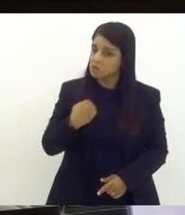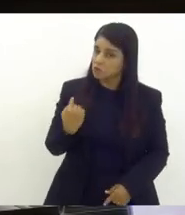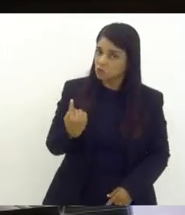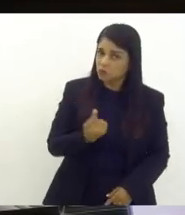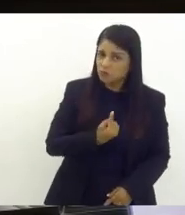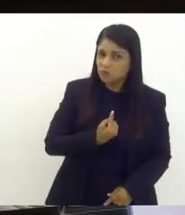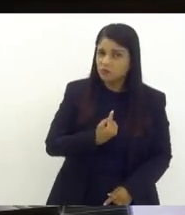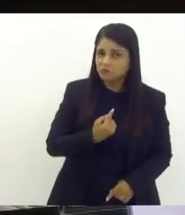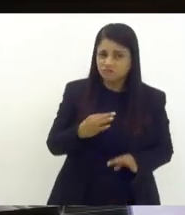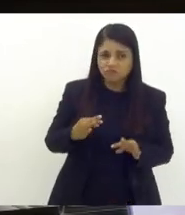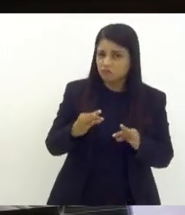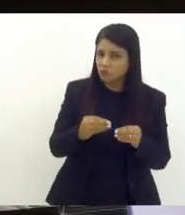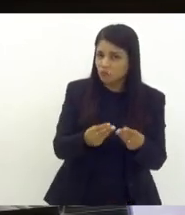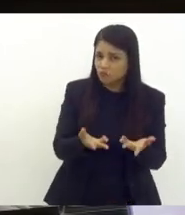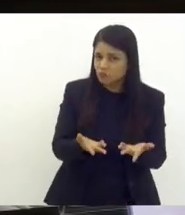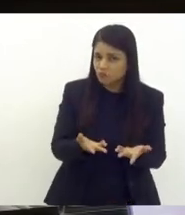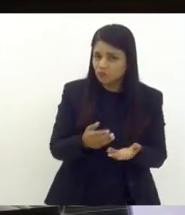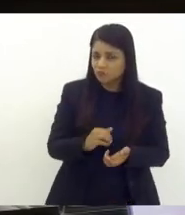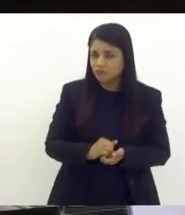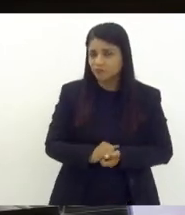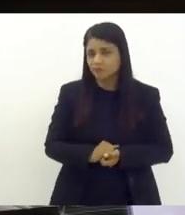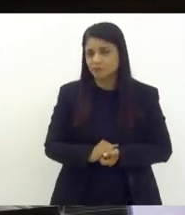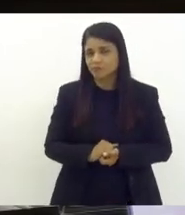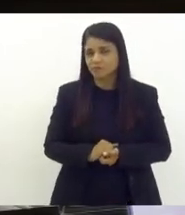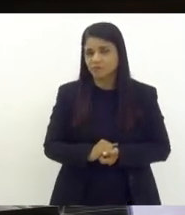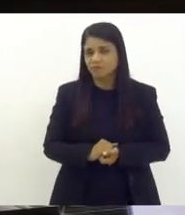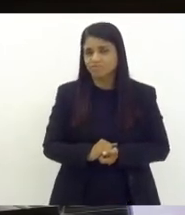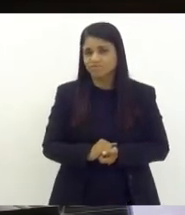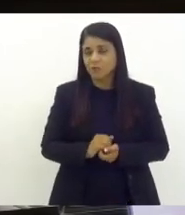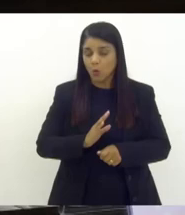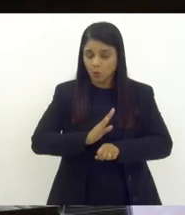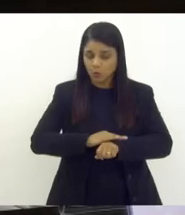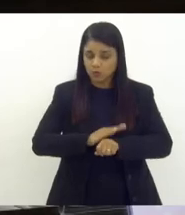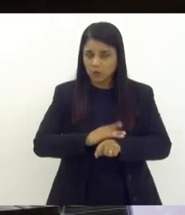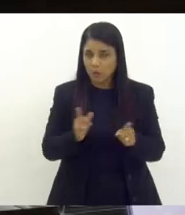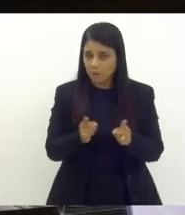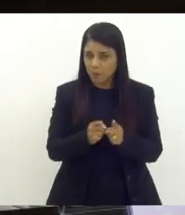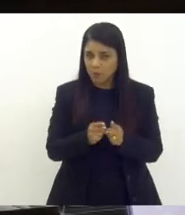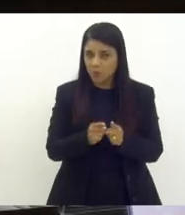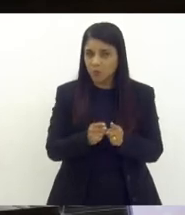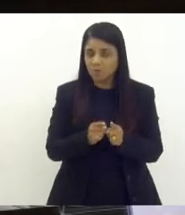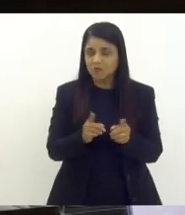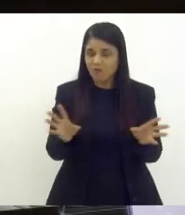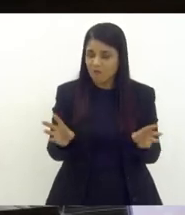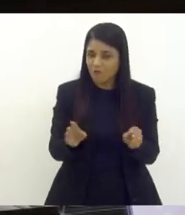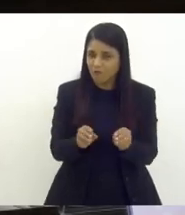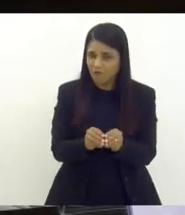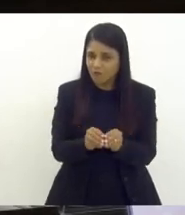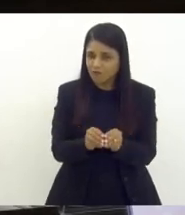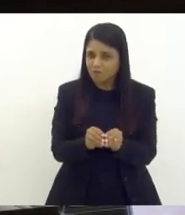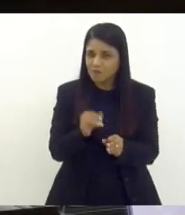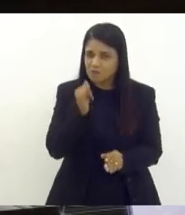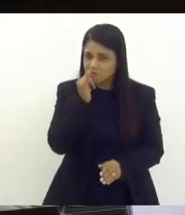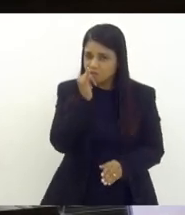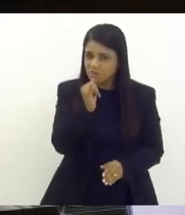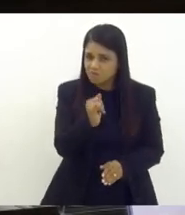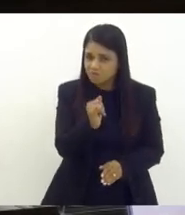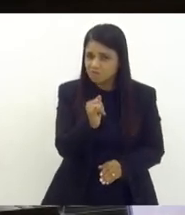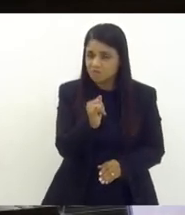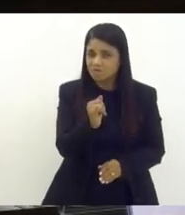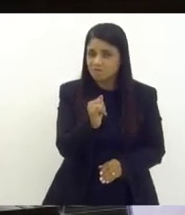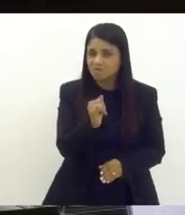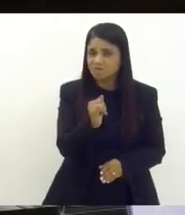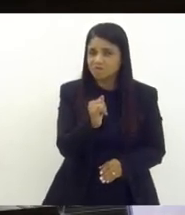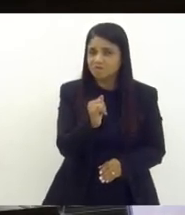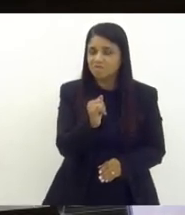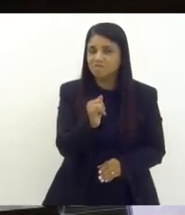que estamos aqui o tempo é curto mas eu quero findar esta fala breve minha